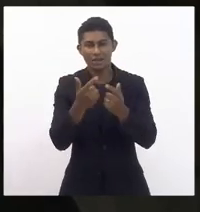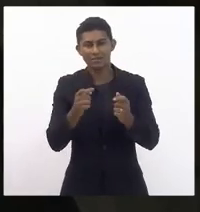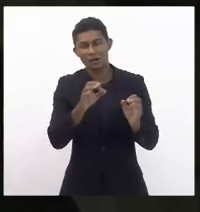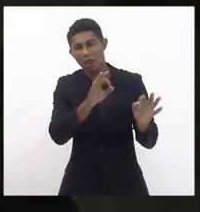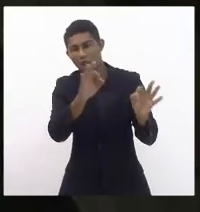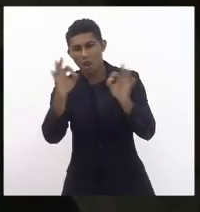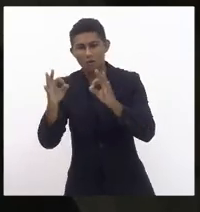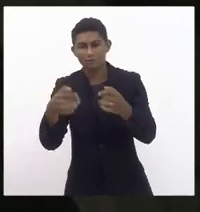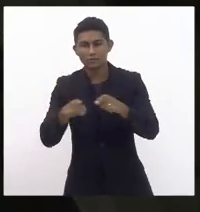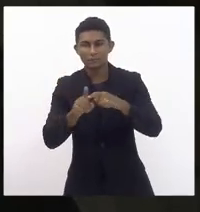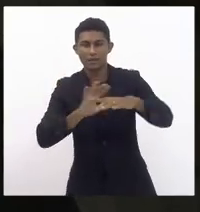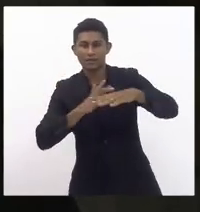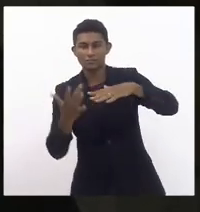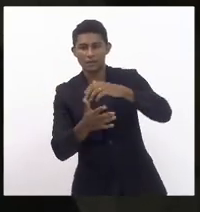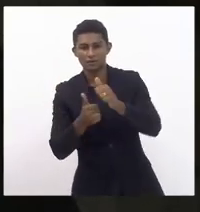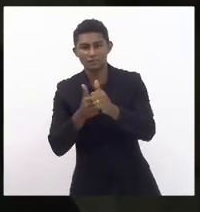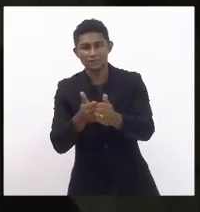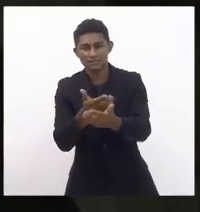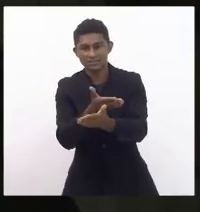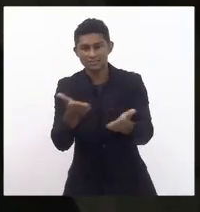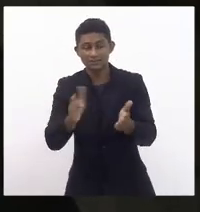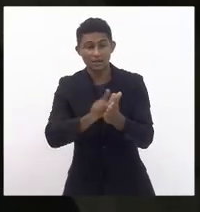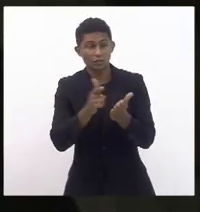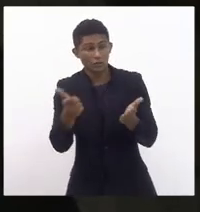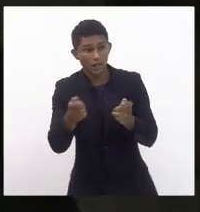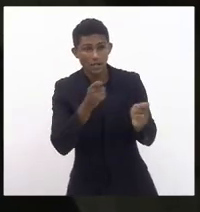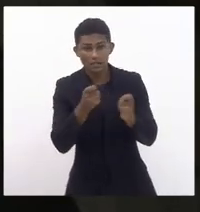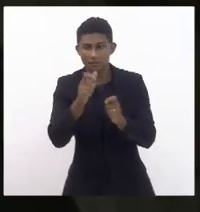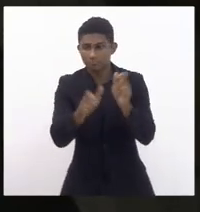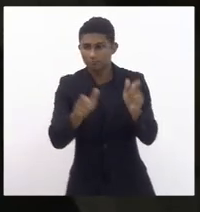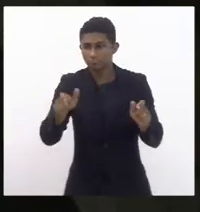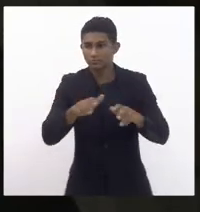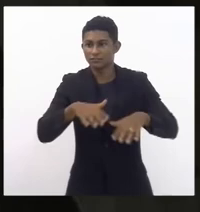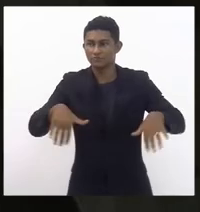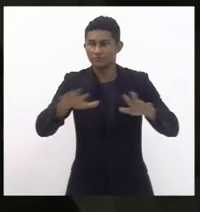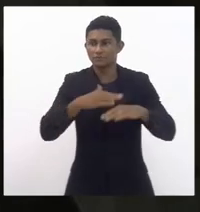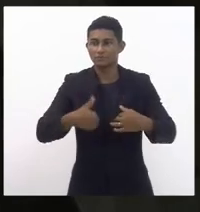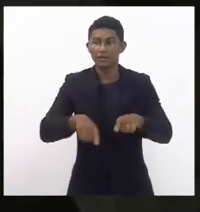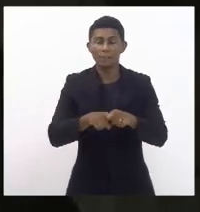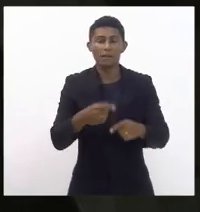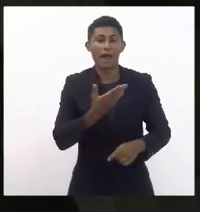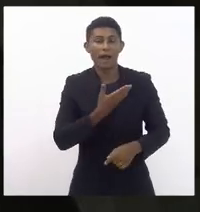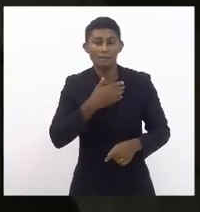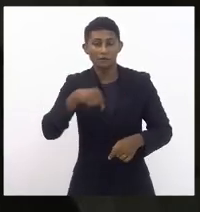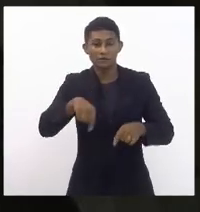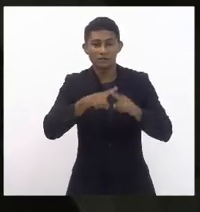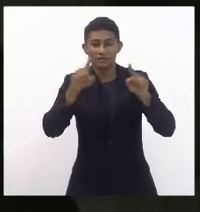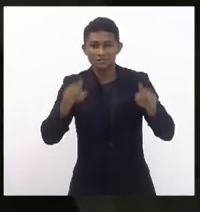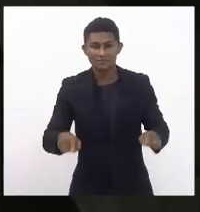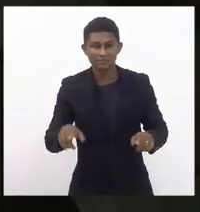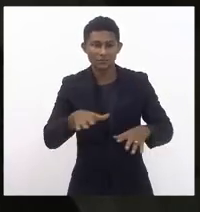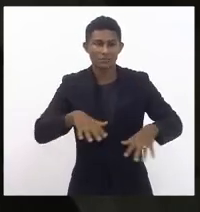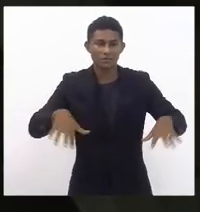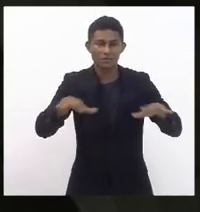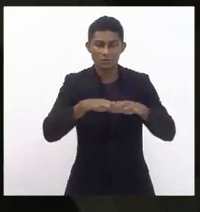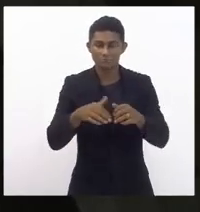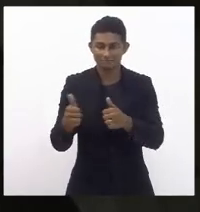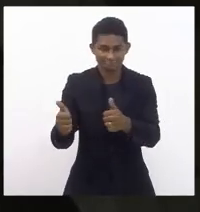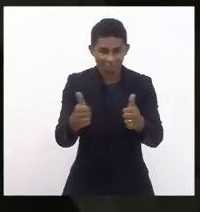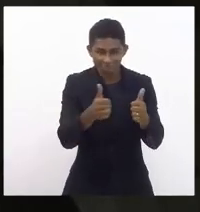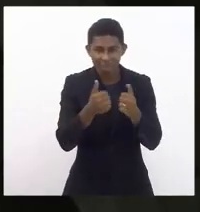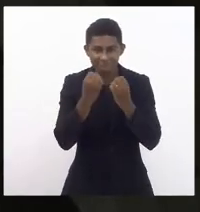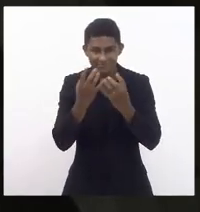seguem pelas redes sociais imprensa e colegas trabalhadores e trabalhadoras da Assembleia Legislativa do Estado do